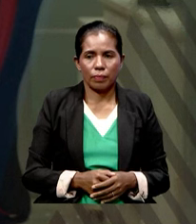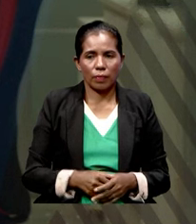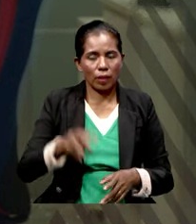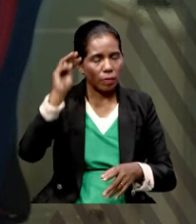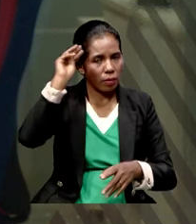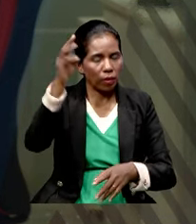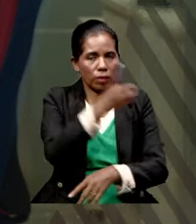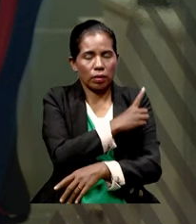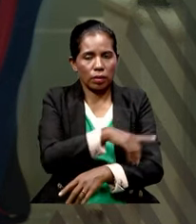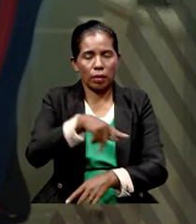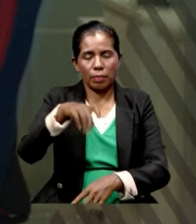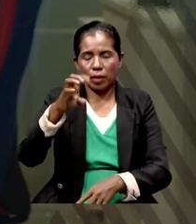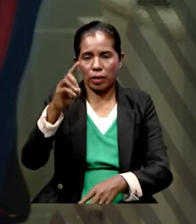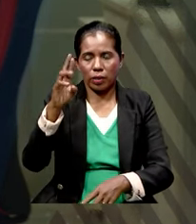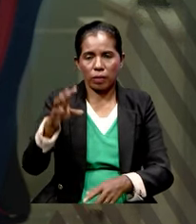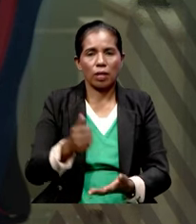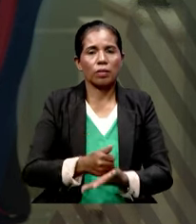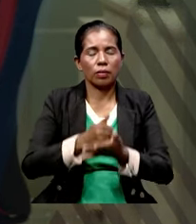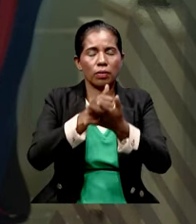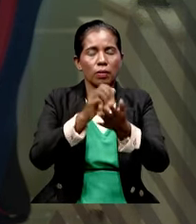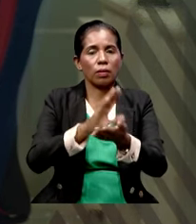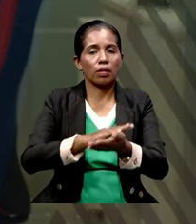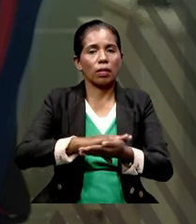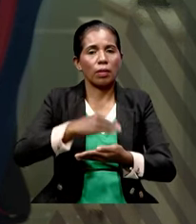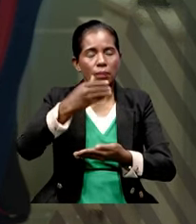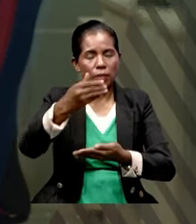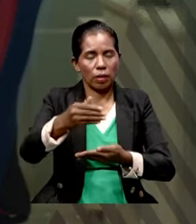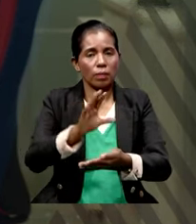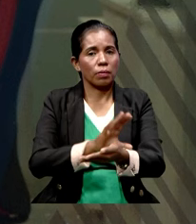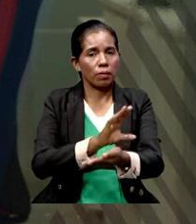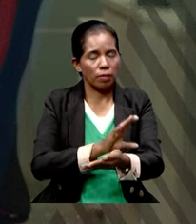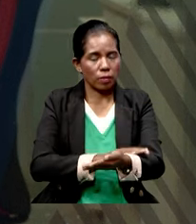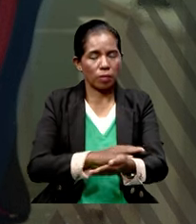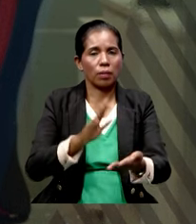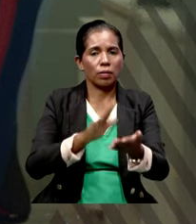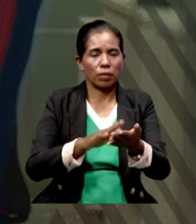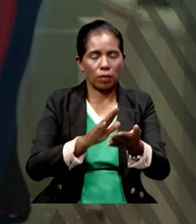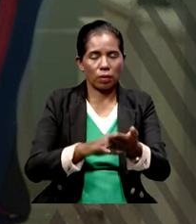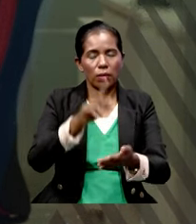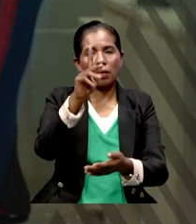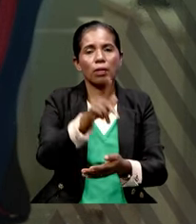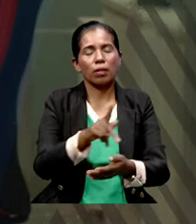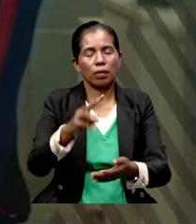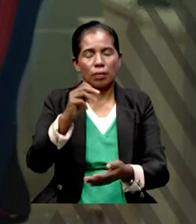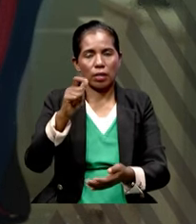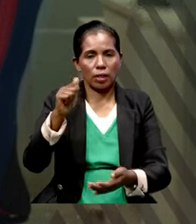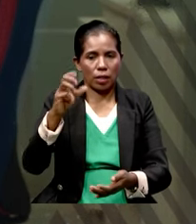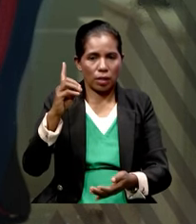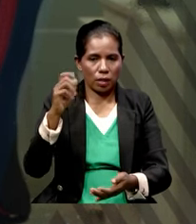Ministro de Defesa Pedro Clamarfuic apoia laptop Tolonolo para a Escola Secundária Católica Colésio Maliana.